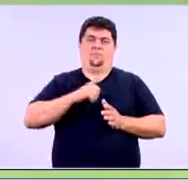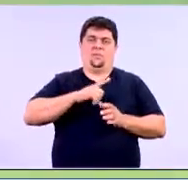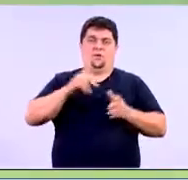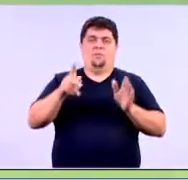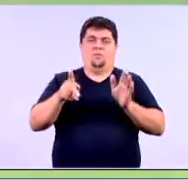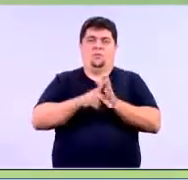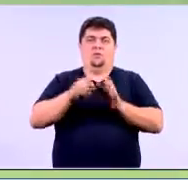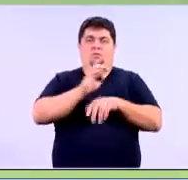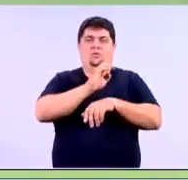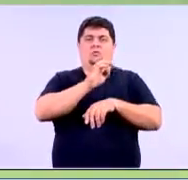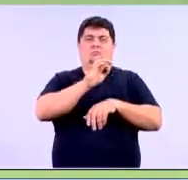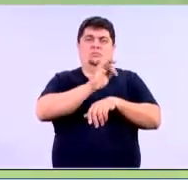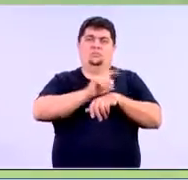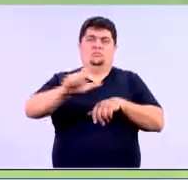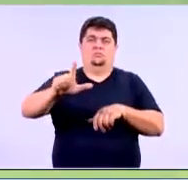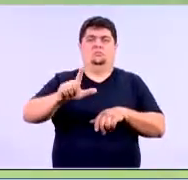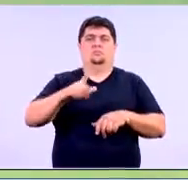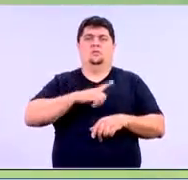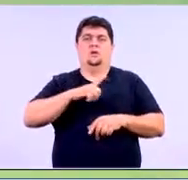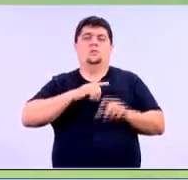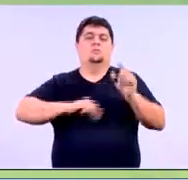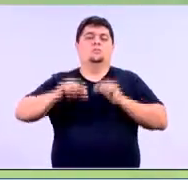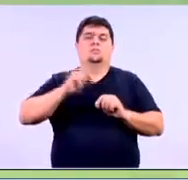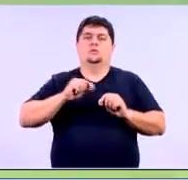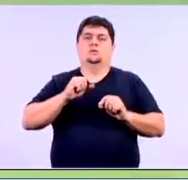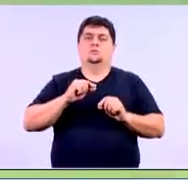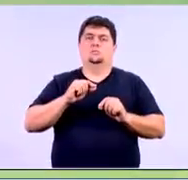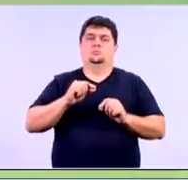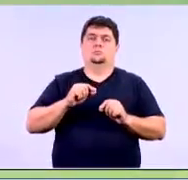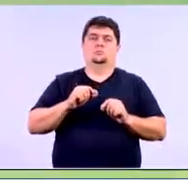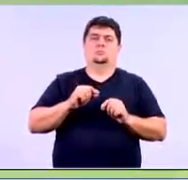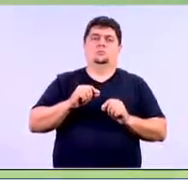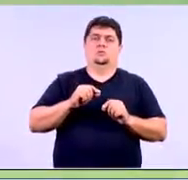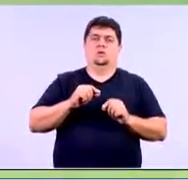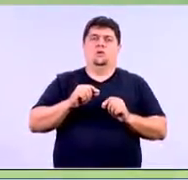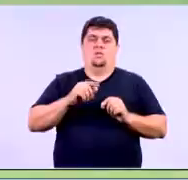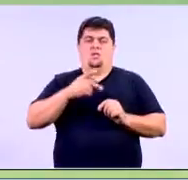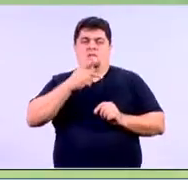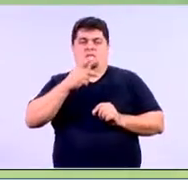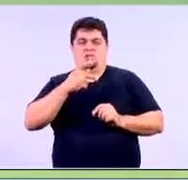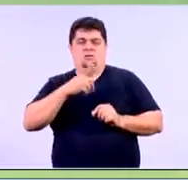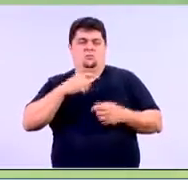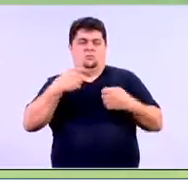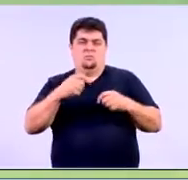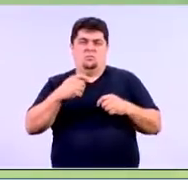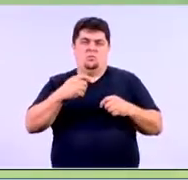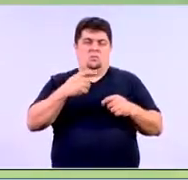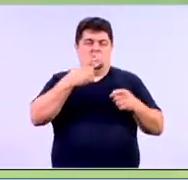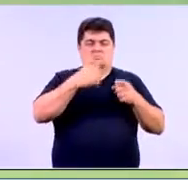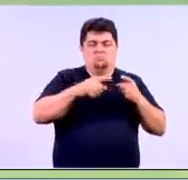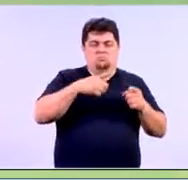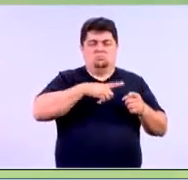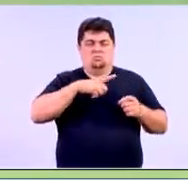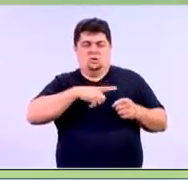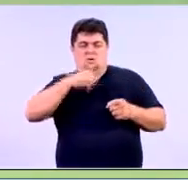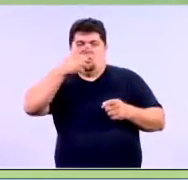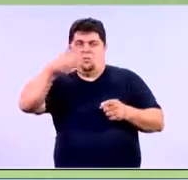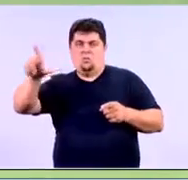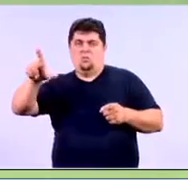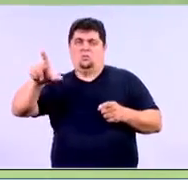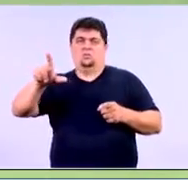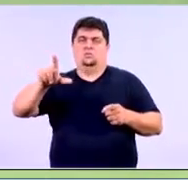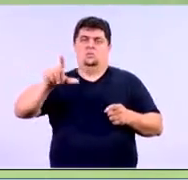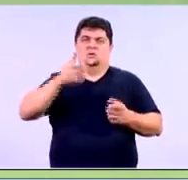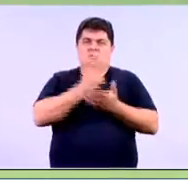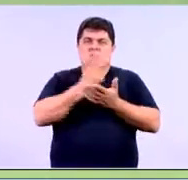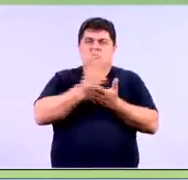Federal. Nele ele dispõe, sem prejuízo de outras garantias asseguradas ao contribuinte. Vejam, senhores, que sempre